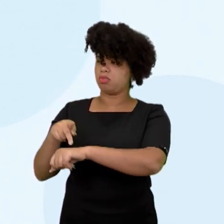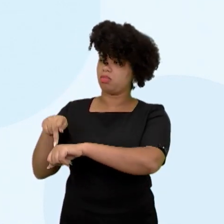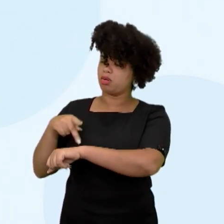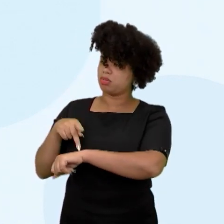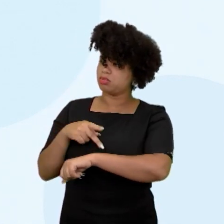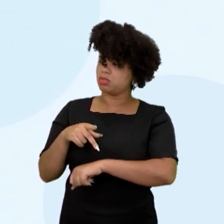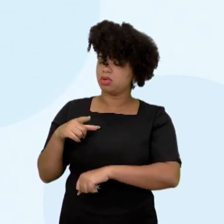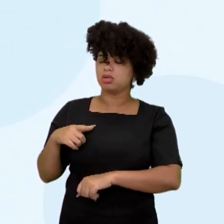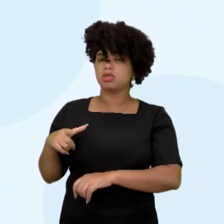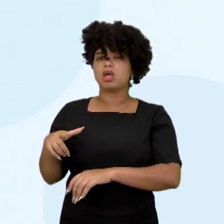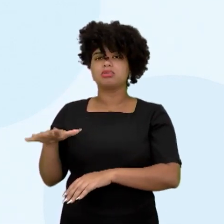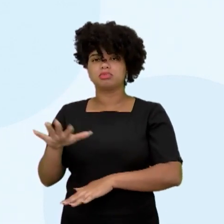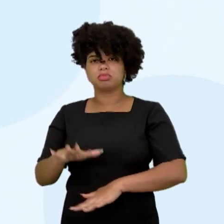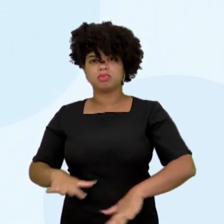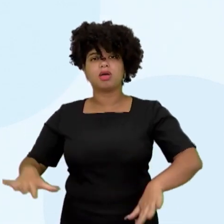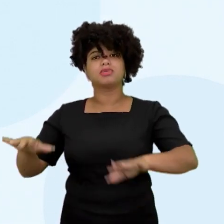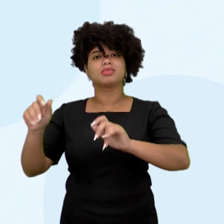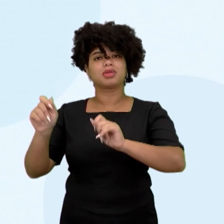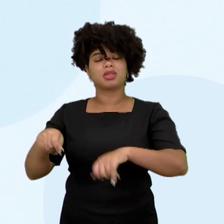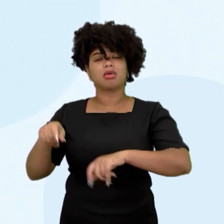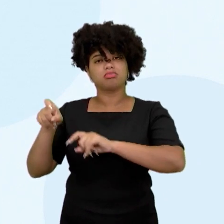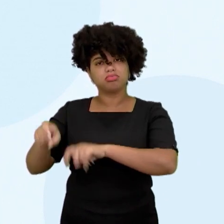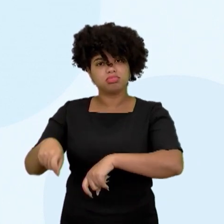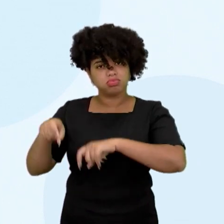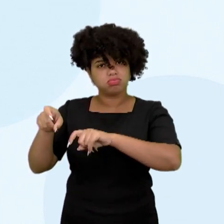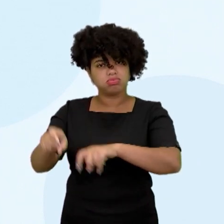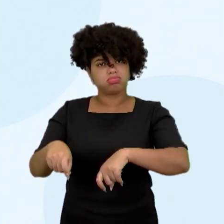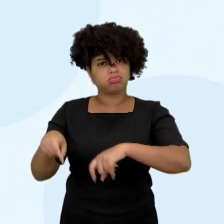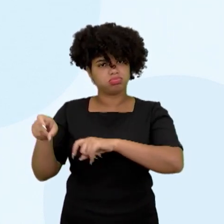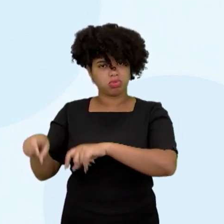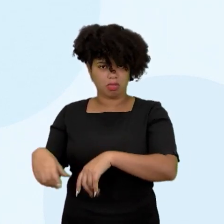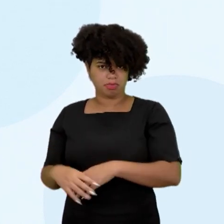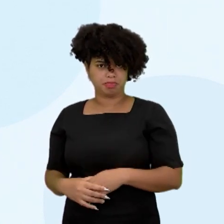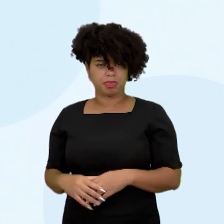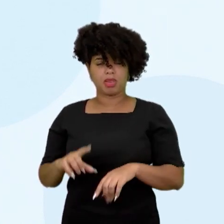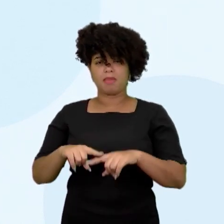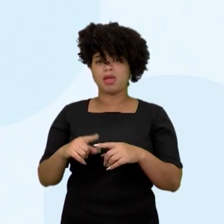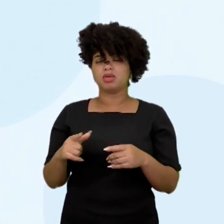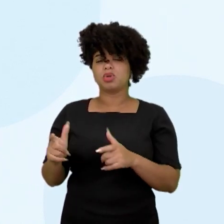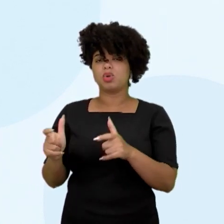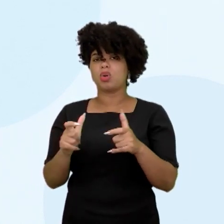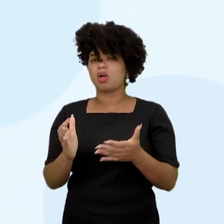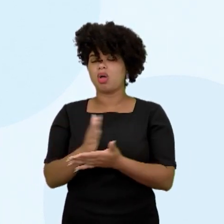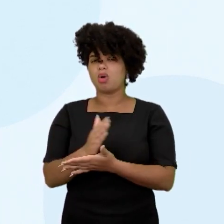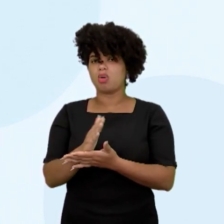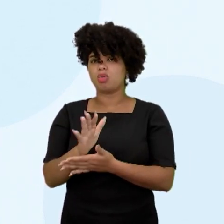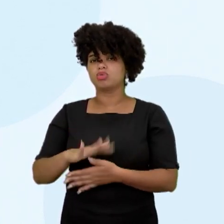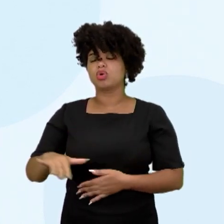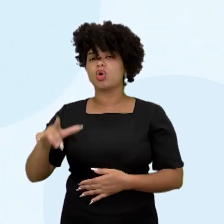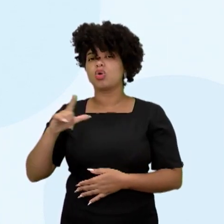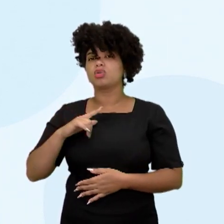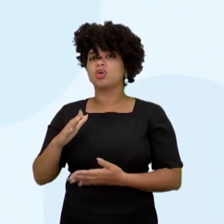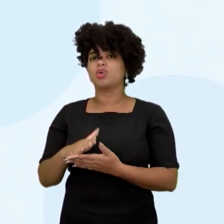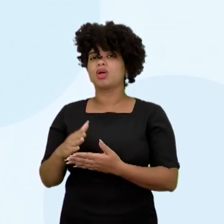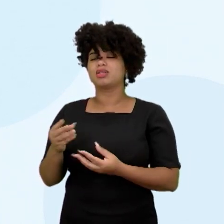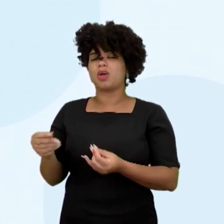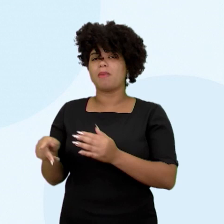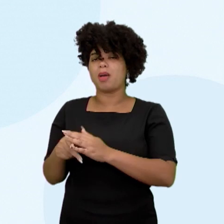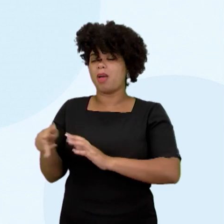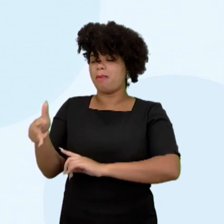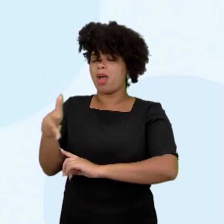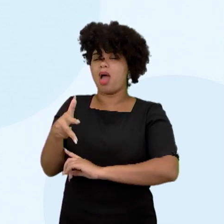áreas cultivadas aí com agricultura. E muitas dessas regiões aí utilizam, né, áreas irrigadas,